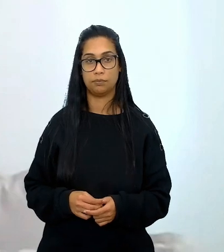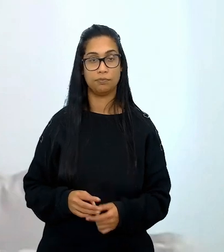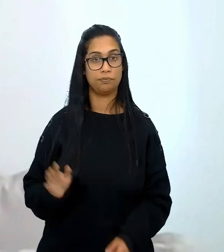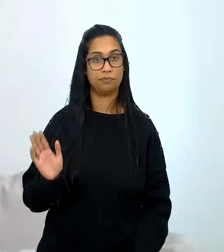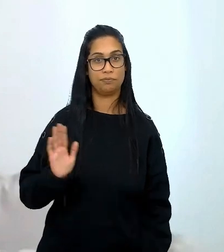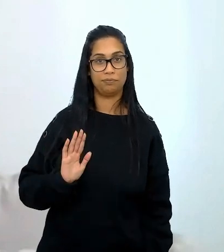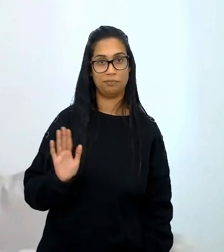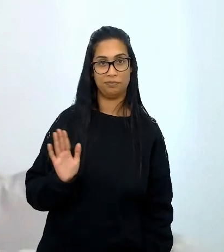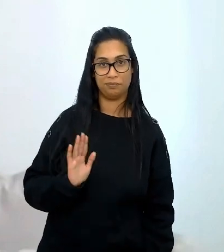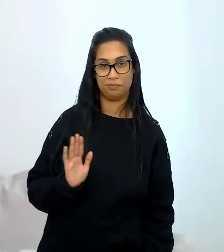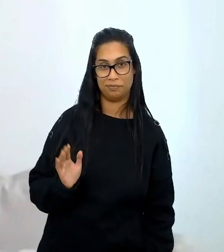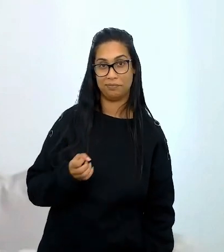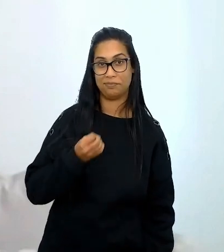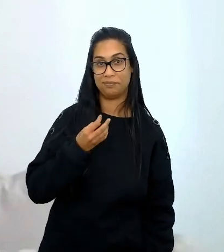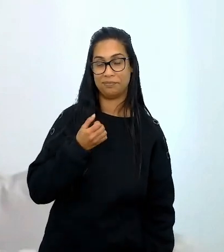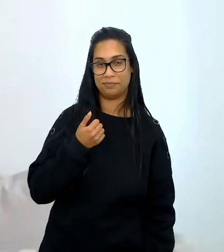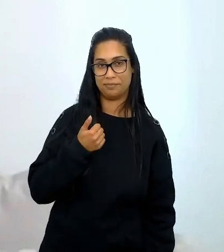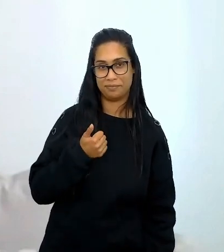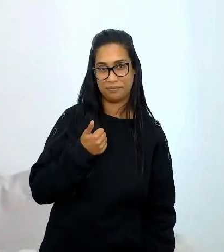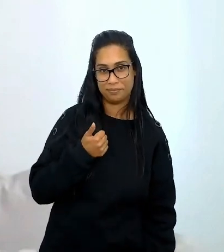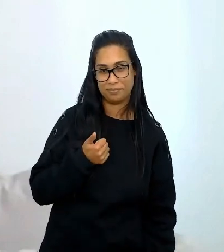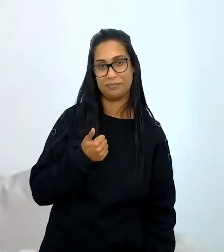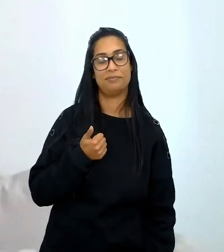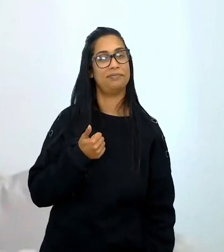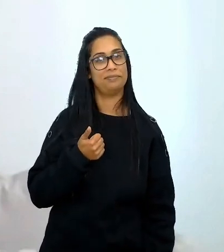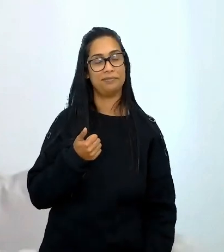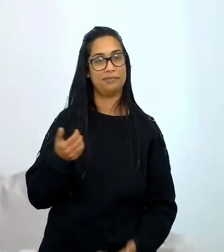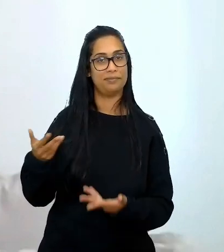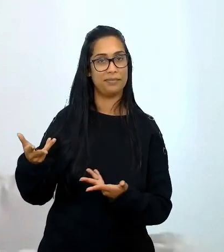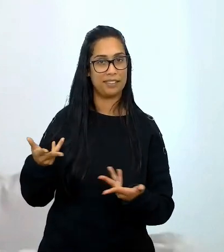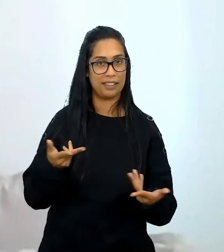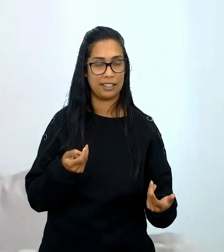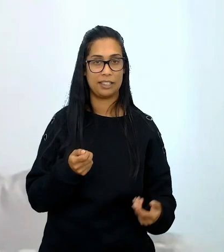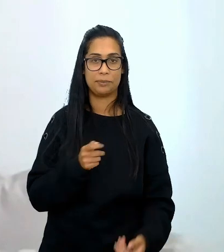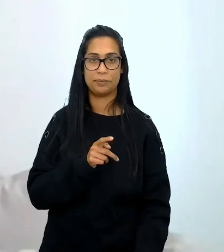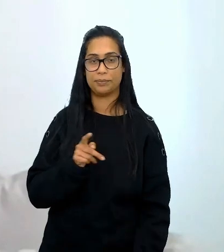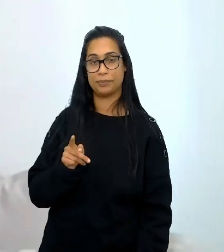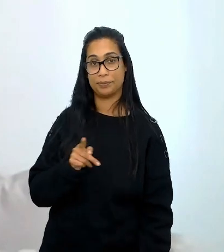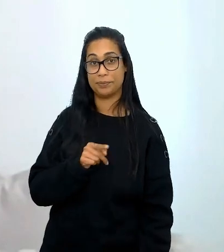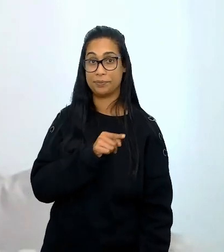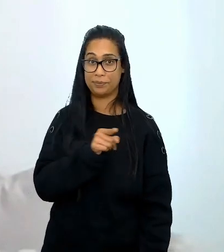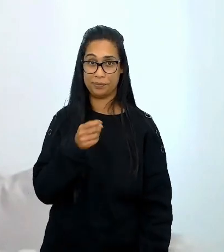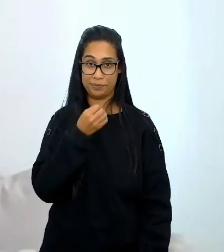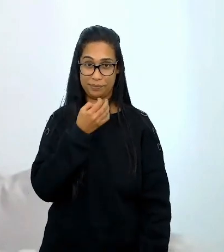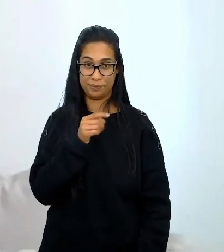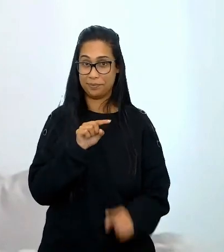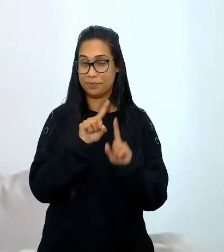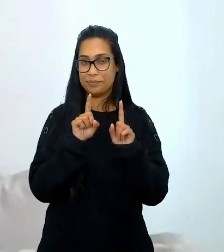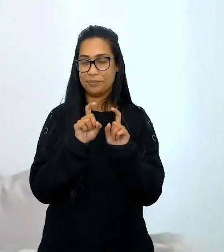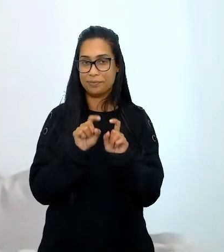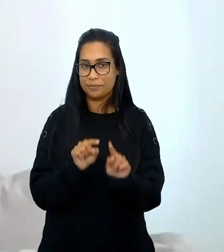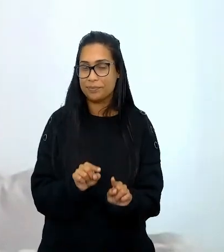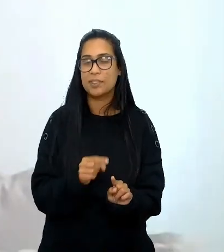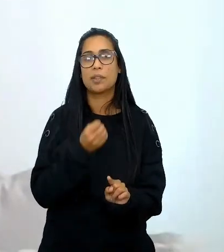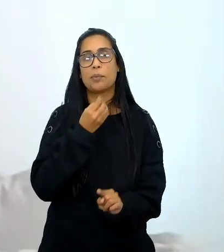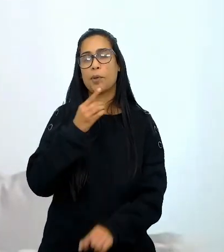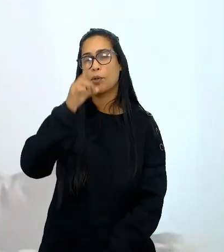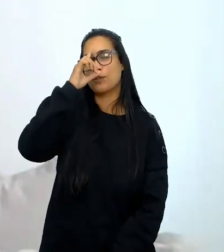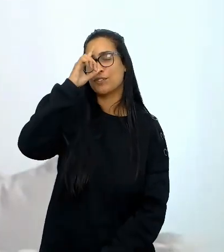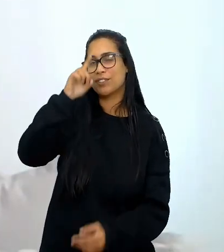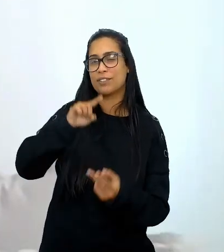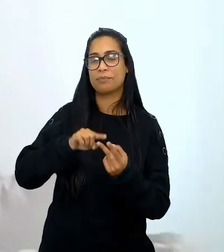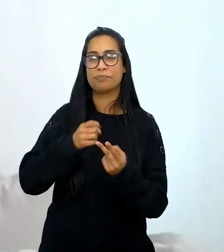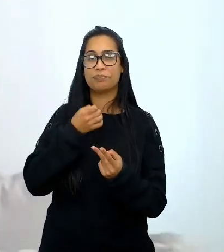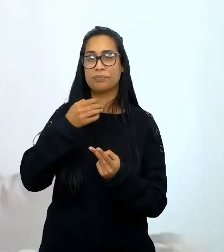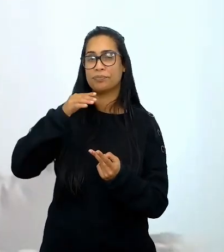Olá, olá, queridos professores, queridas professoras, espero que vocês estejam bem. A gente sempre gosta de falar, né? Bom dia, boa